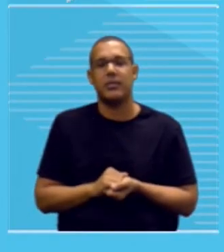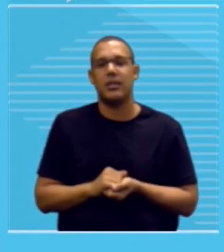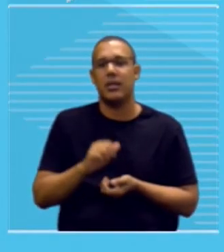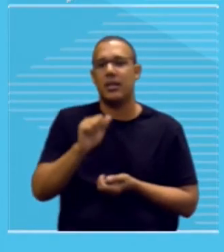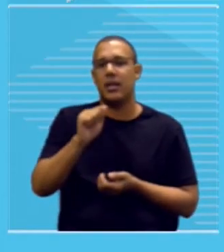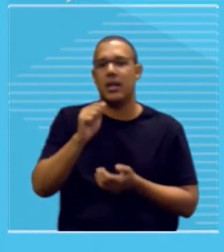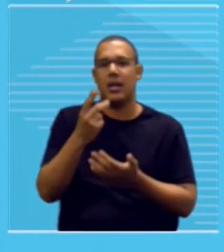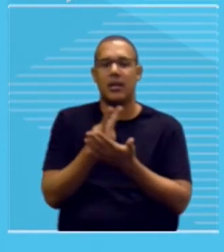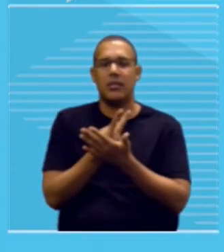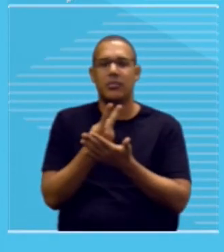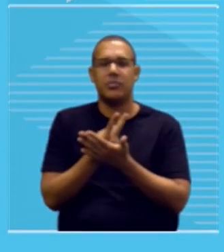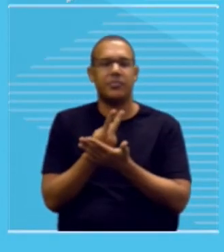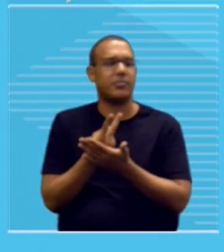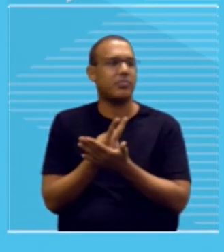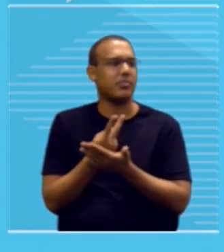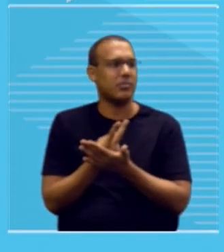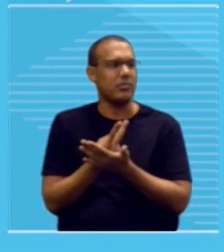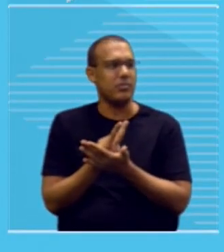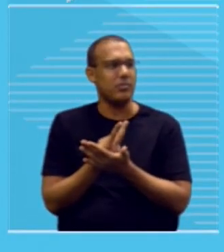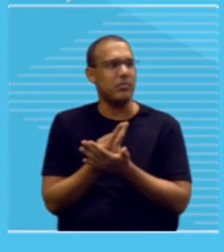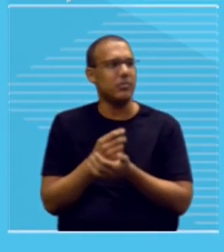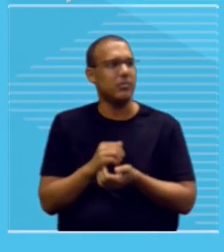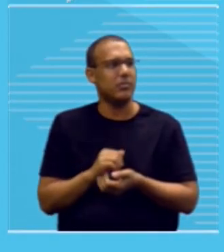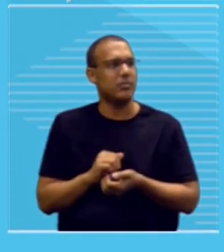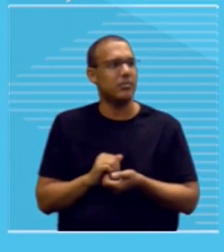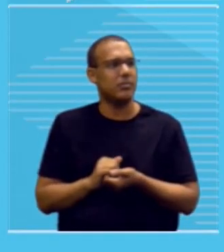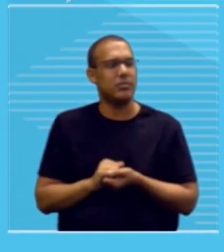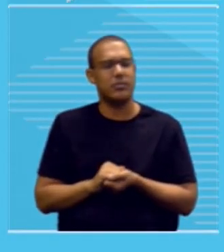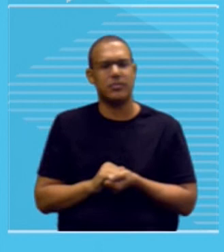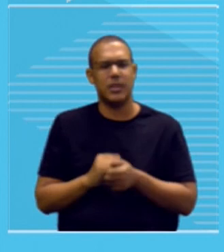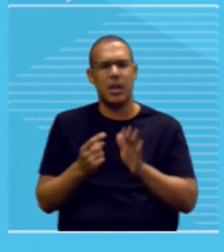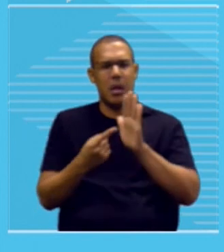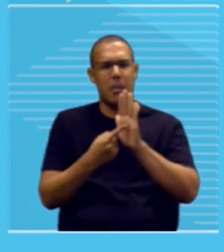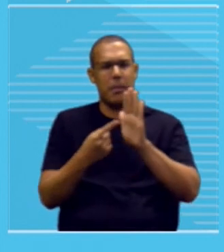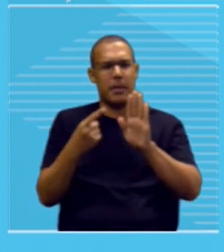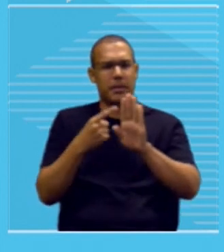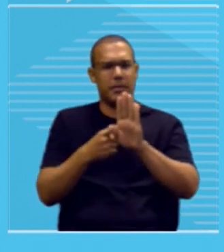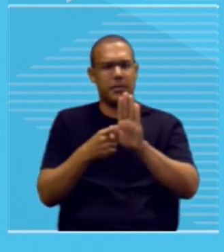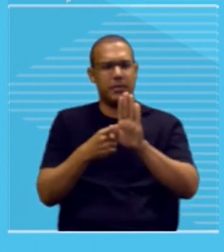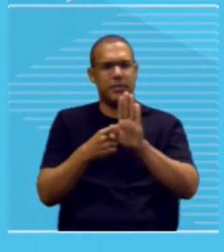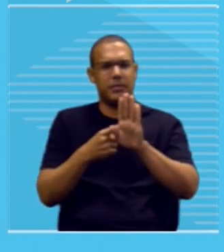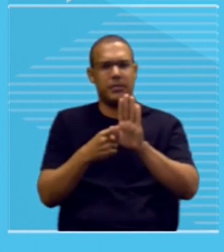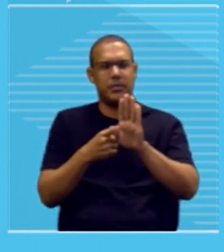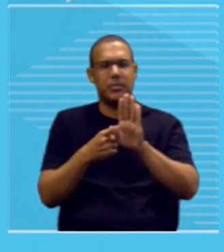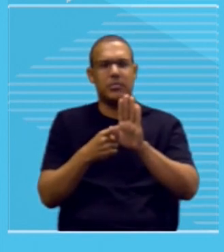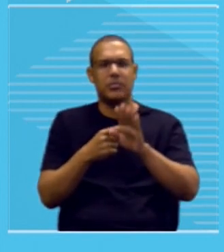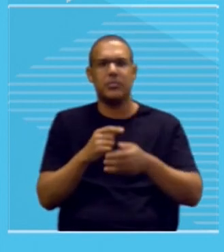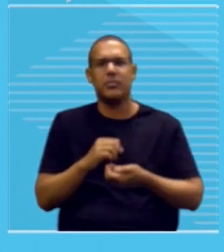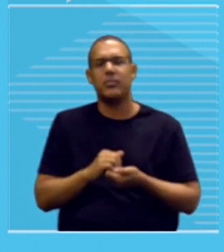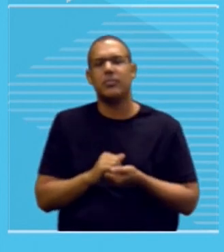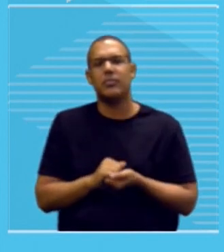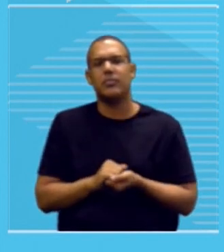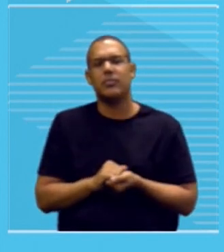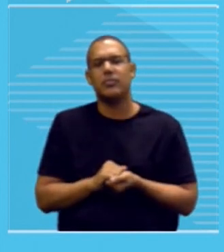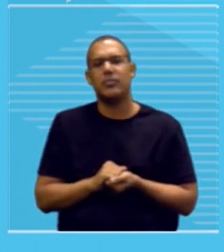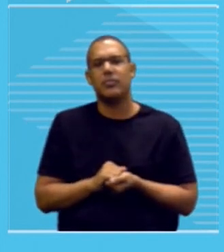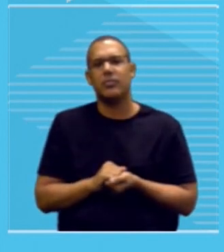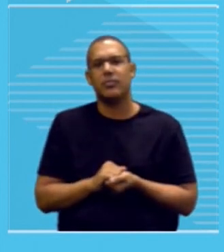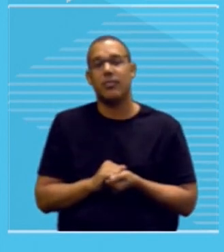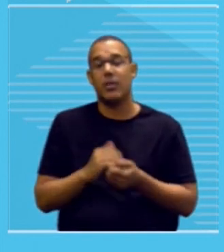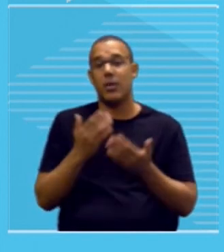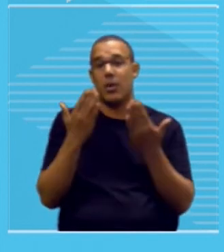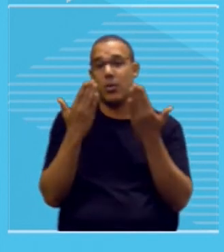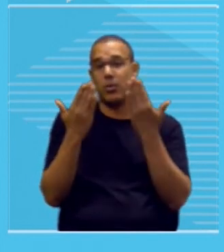não é isso letra A não é Nossa resposta letra B é uma metáfora a gente que tem uma metáfora metáfora é